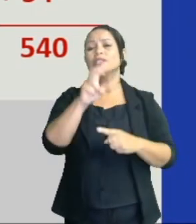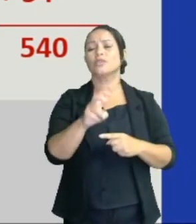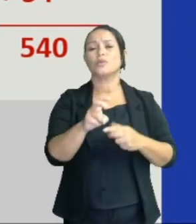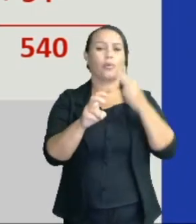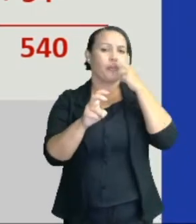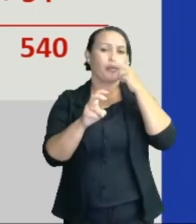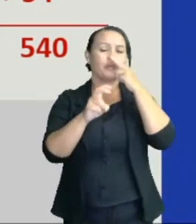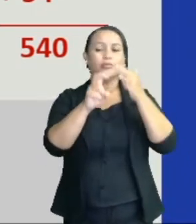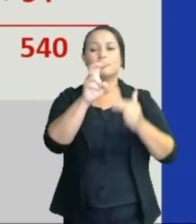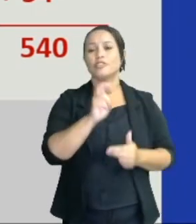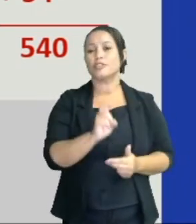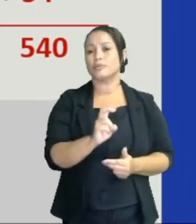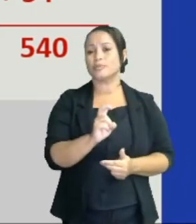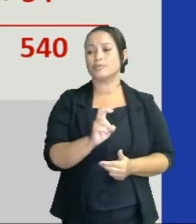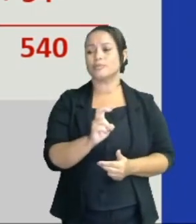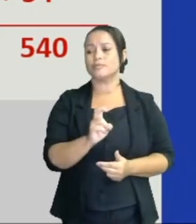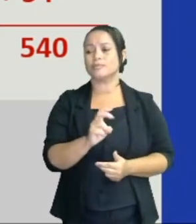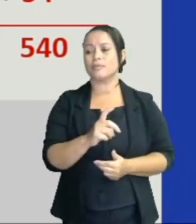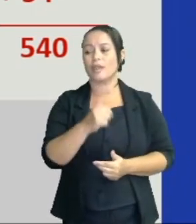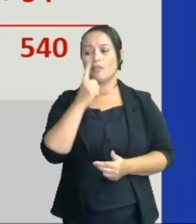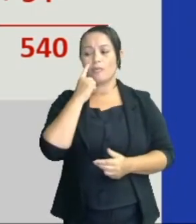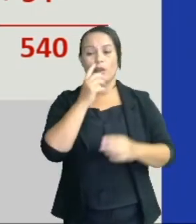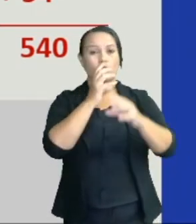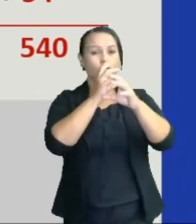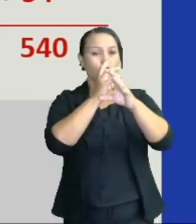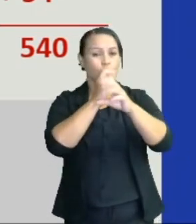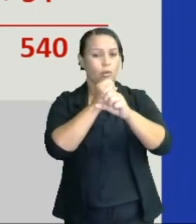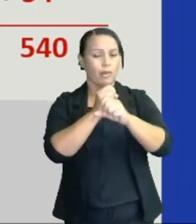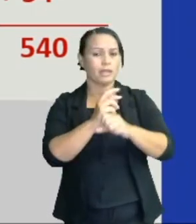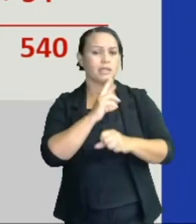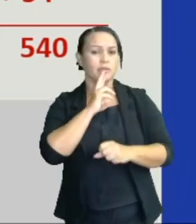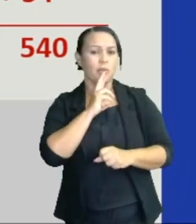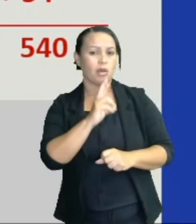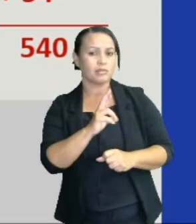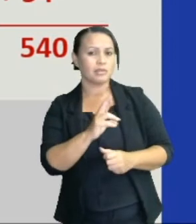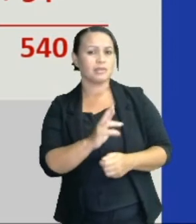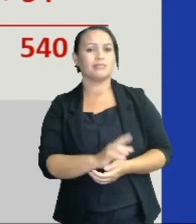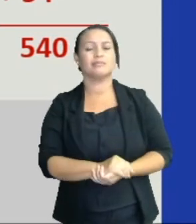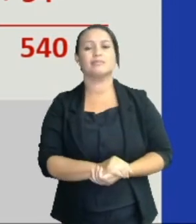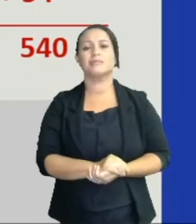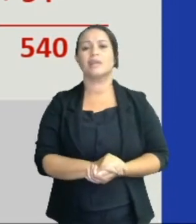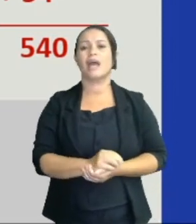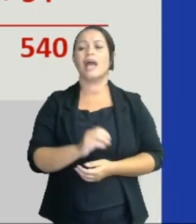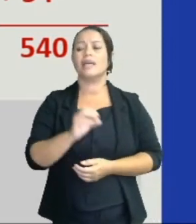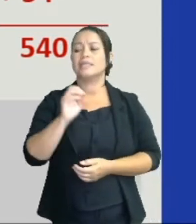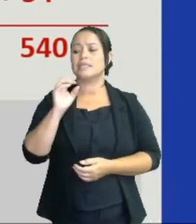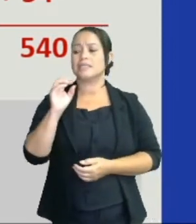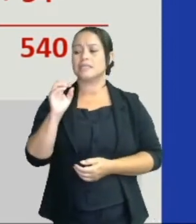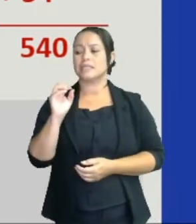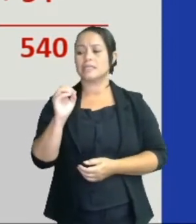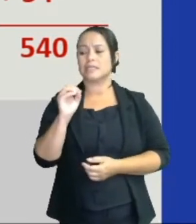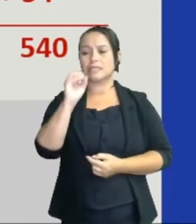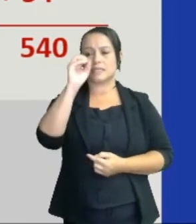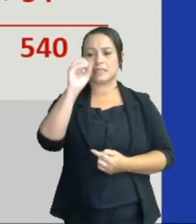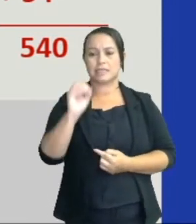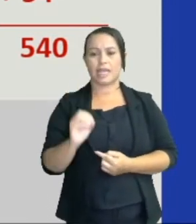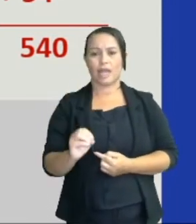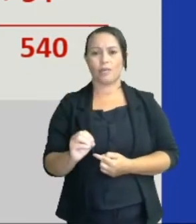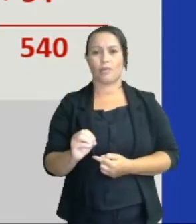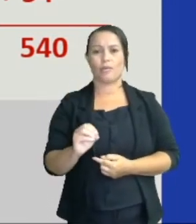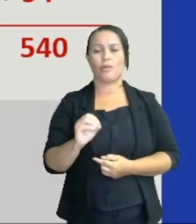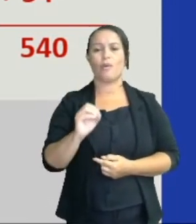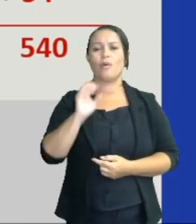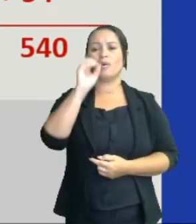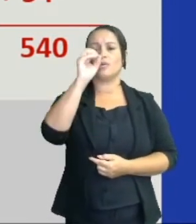é igual a 5. Vamos somar agora os resultados. 0 mais 0,